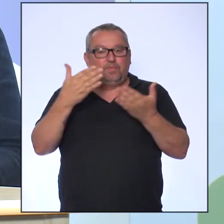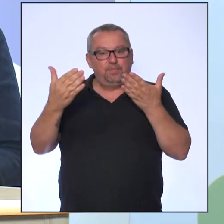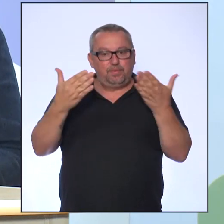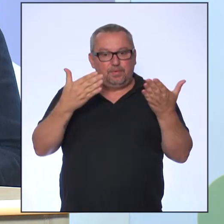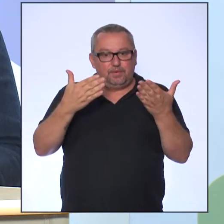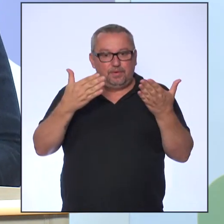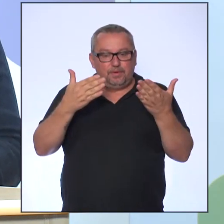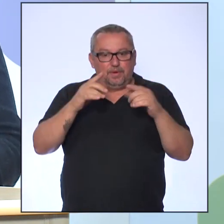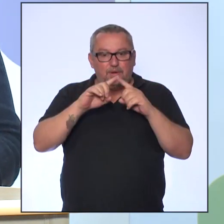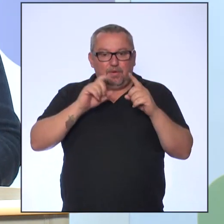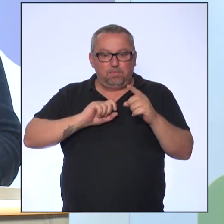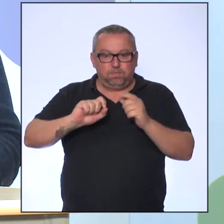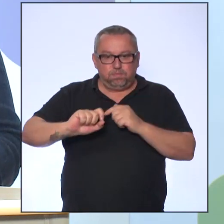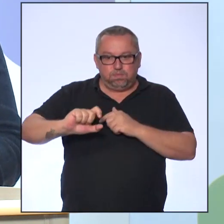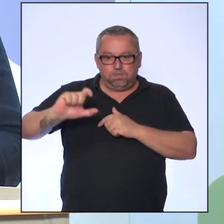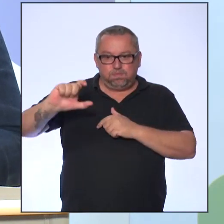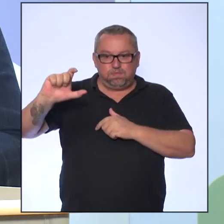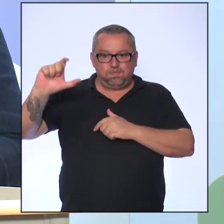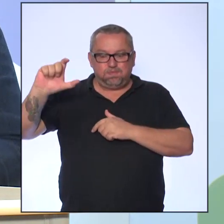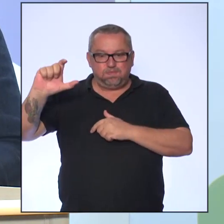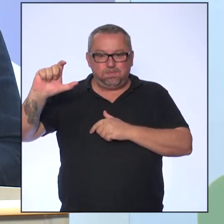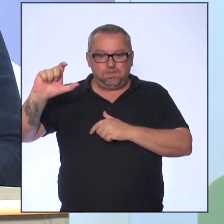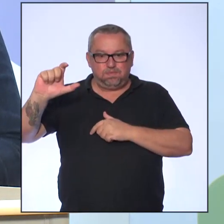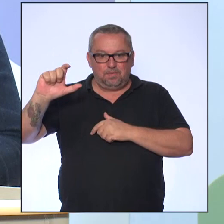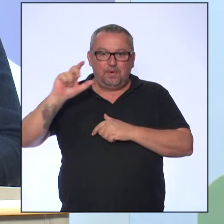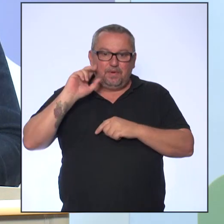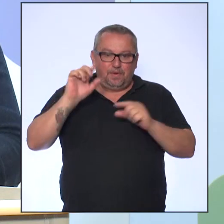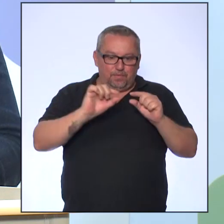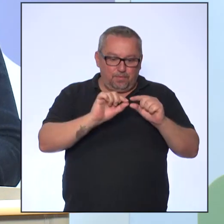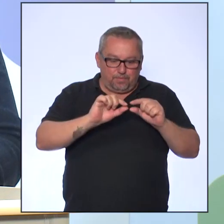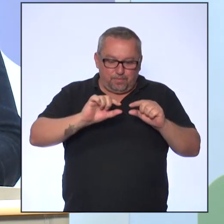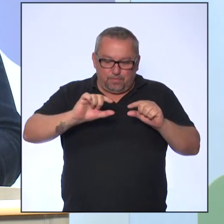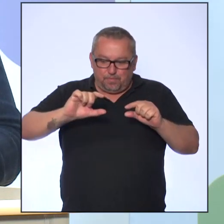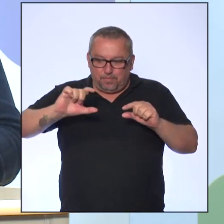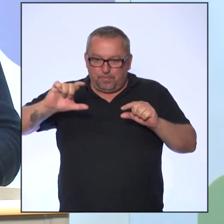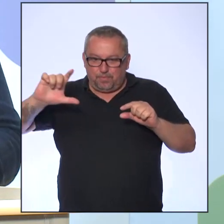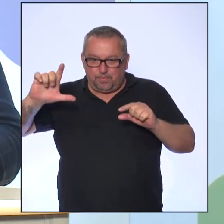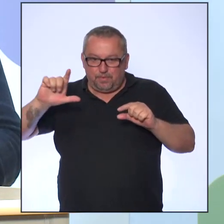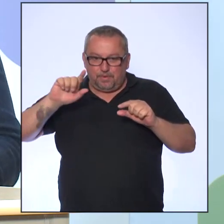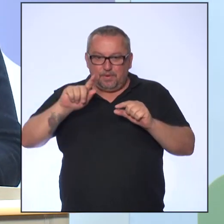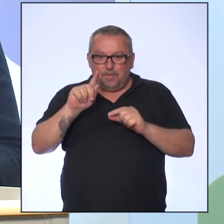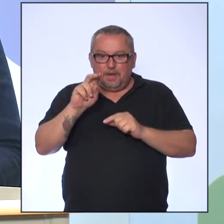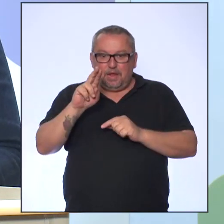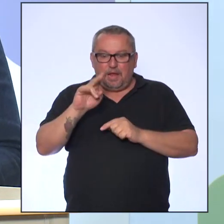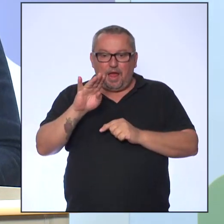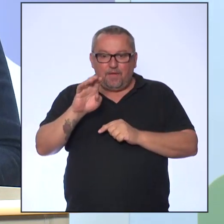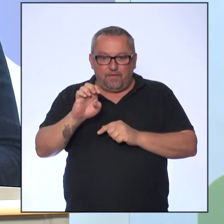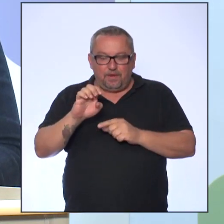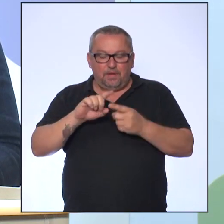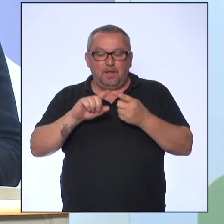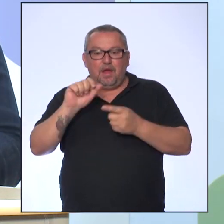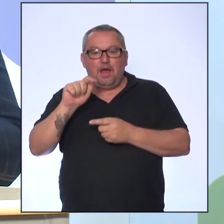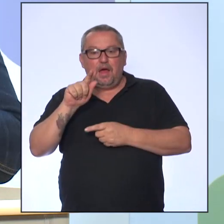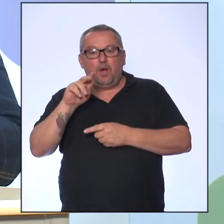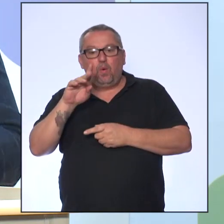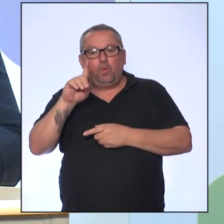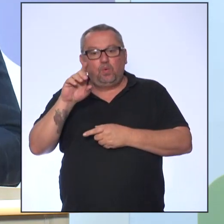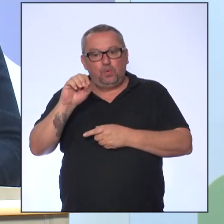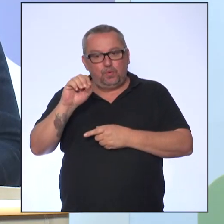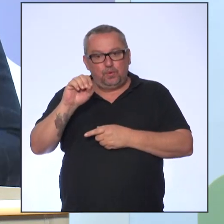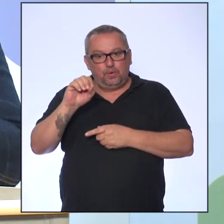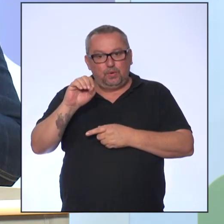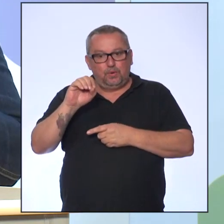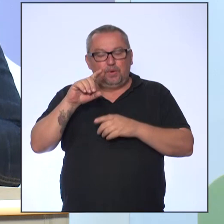A altura é o que determina a questão da intensidade do som, se ele é mais grave ou mais agudo. Tá certo? De acordo lá,